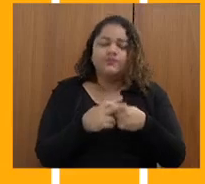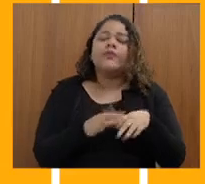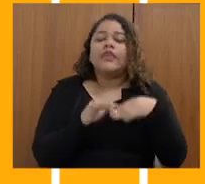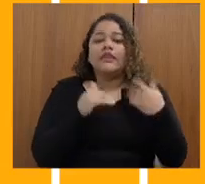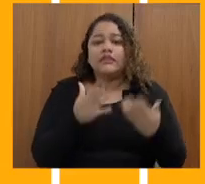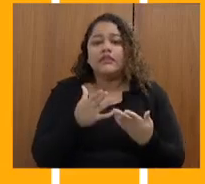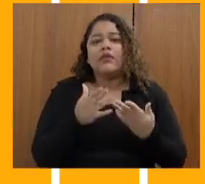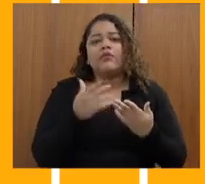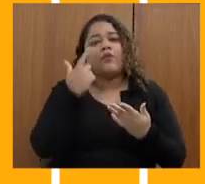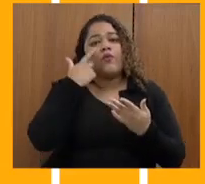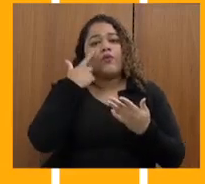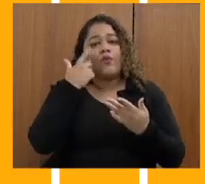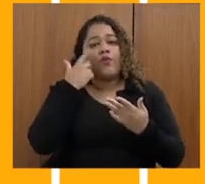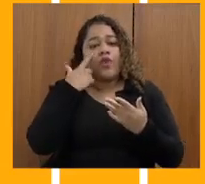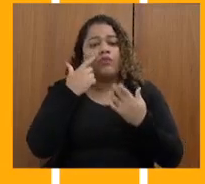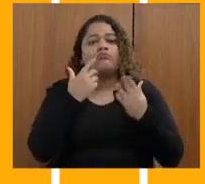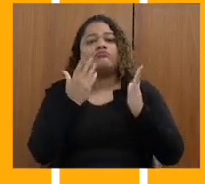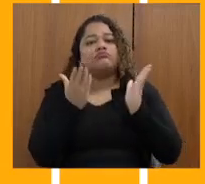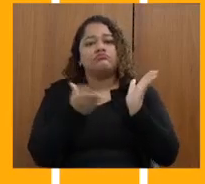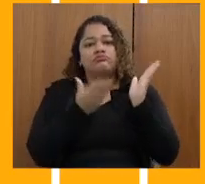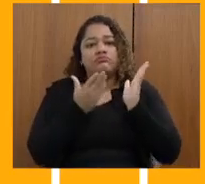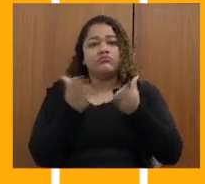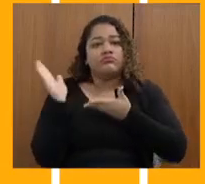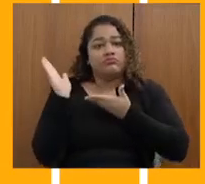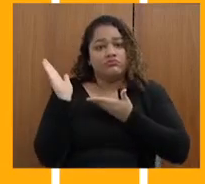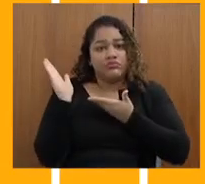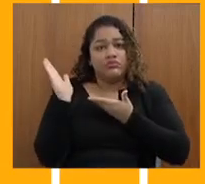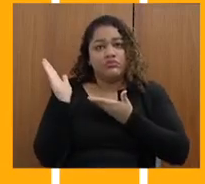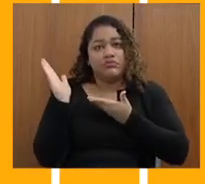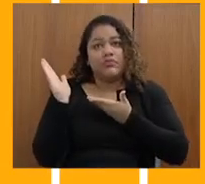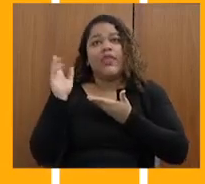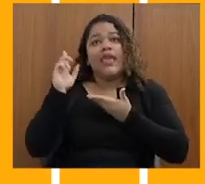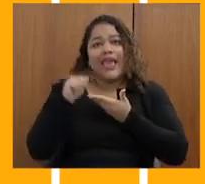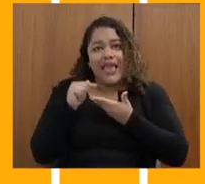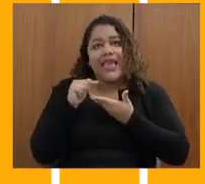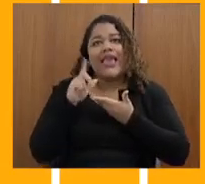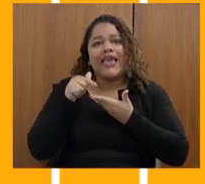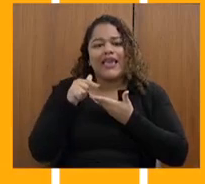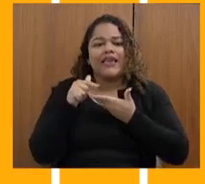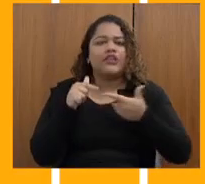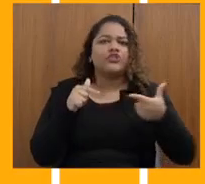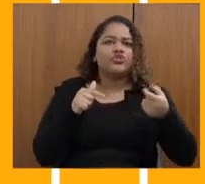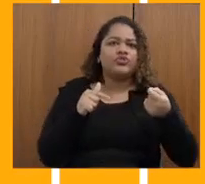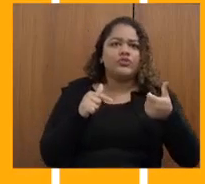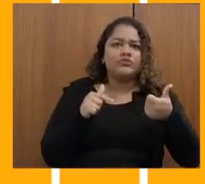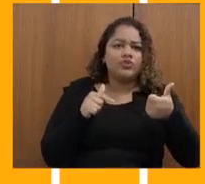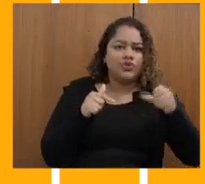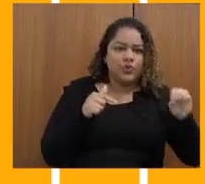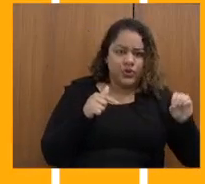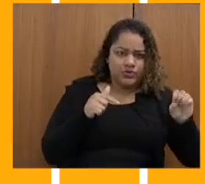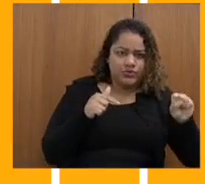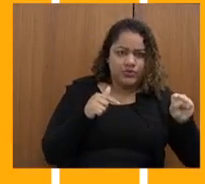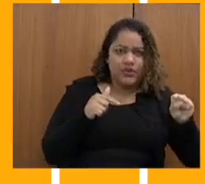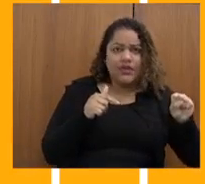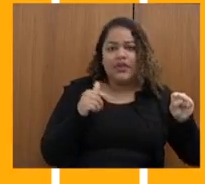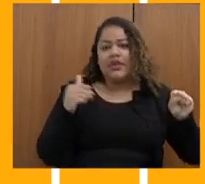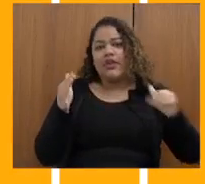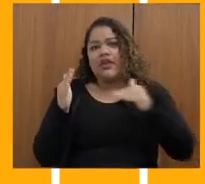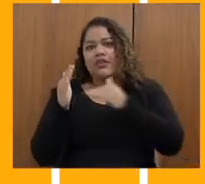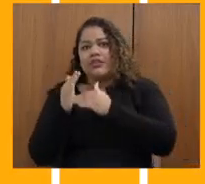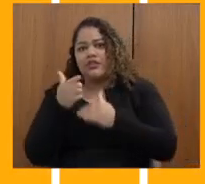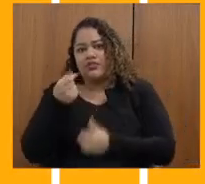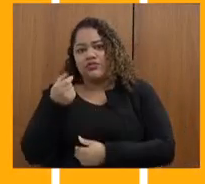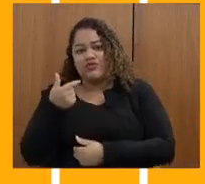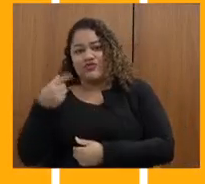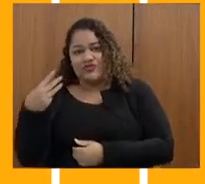2018 até 2023 onde a gente sai de um patamar de 16 milhões investidos na infraestrutura escolar